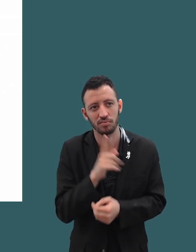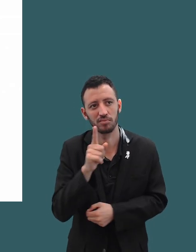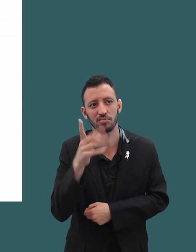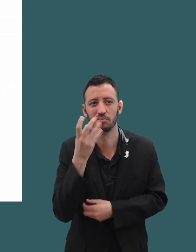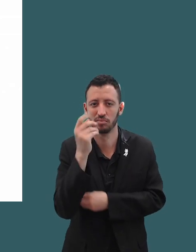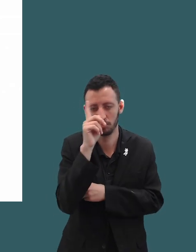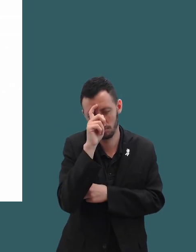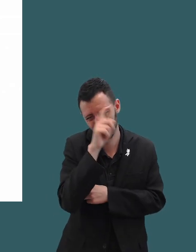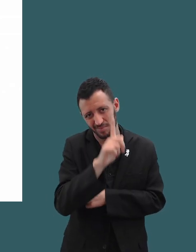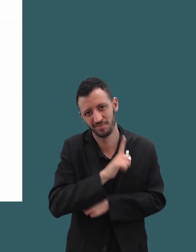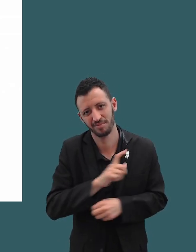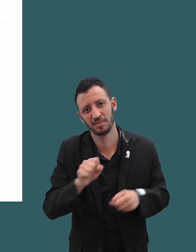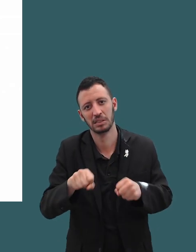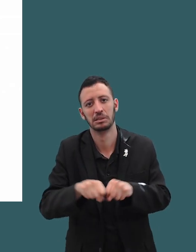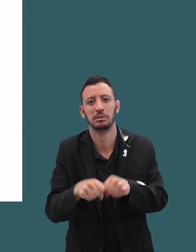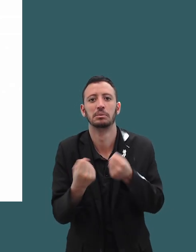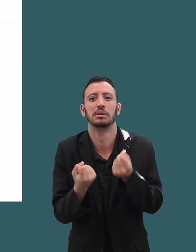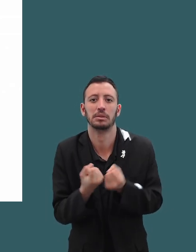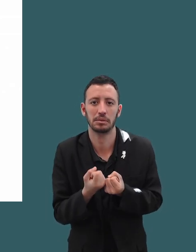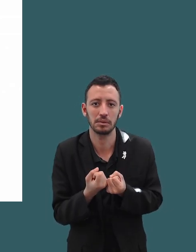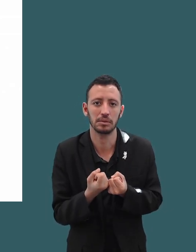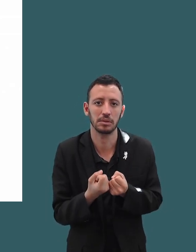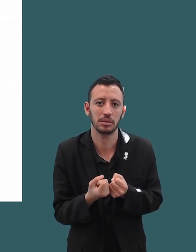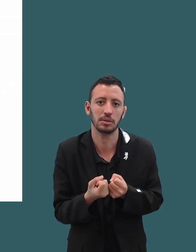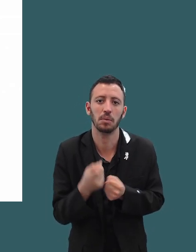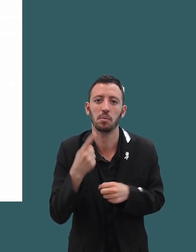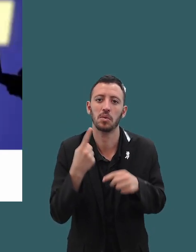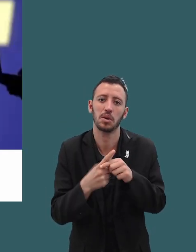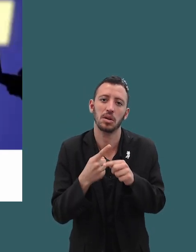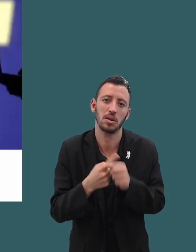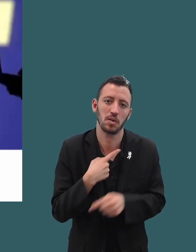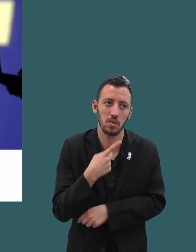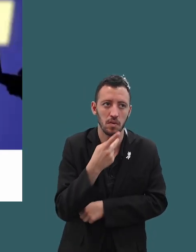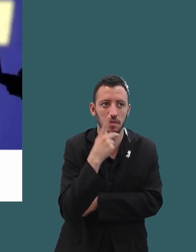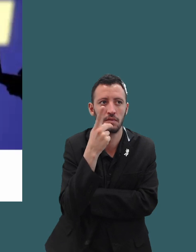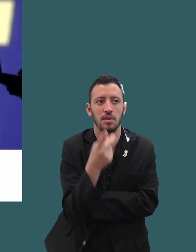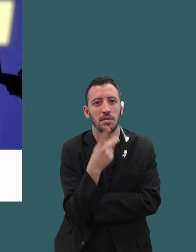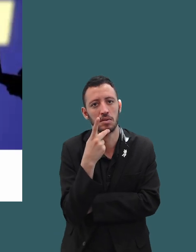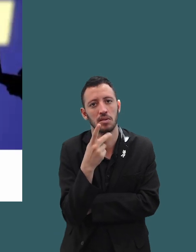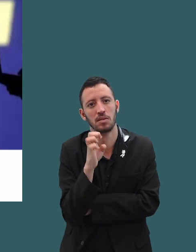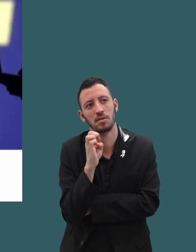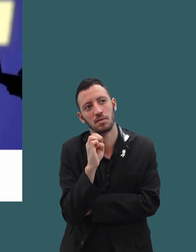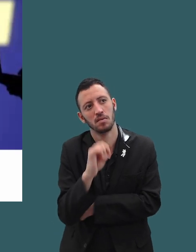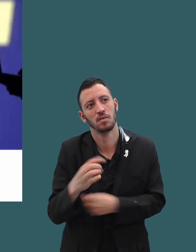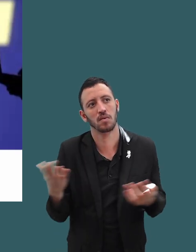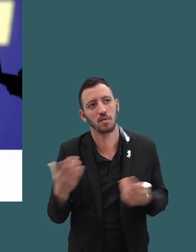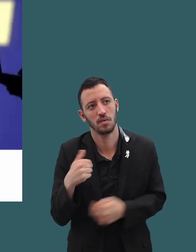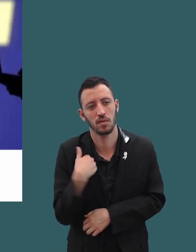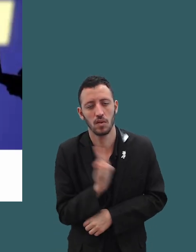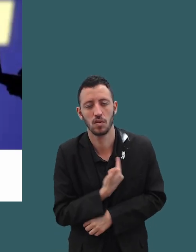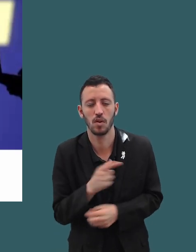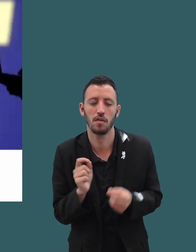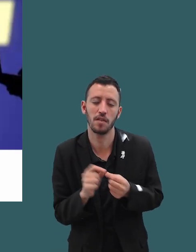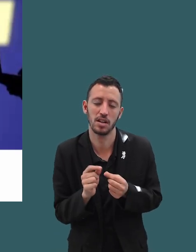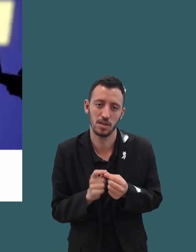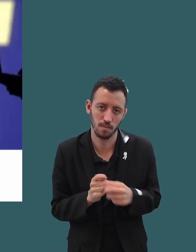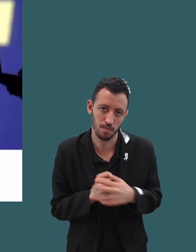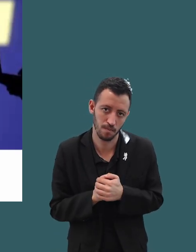muito difícil de ser quebrado. Por que, que eu estou falando tudo isso? Porque assim, gente, o que a gente faz?